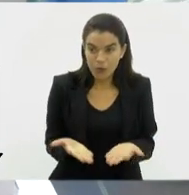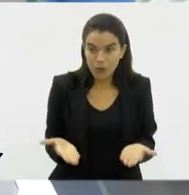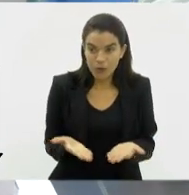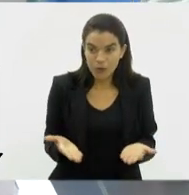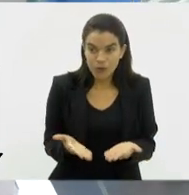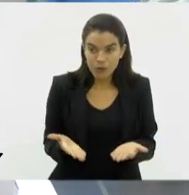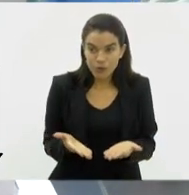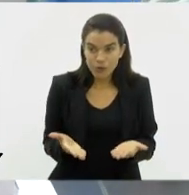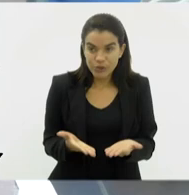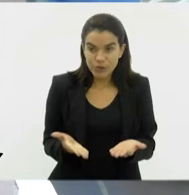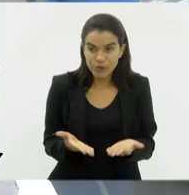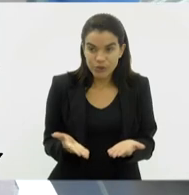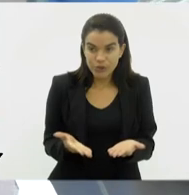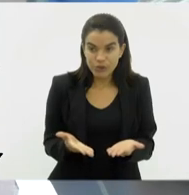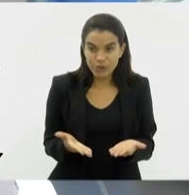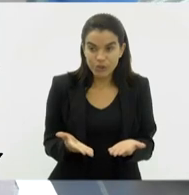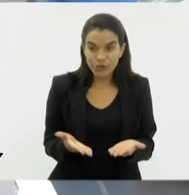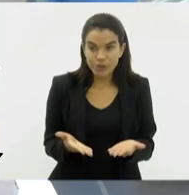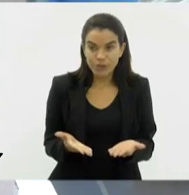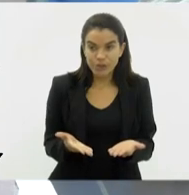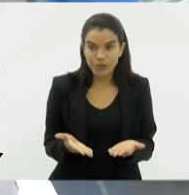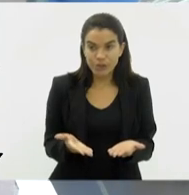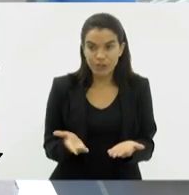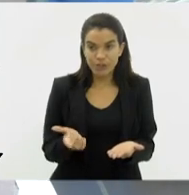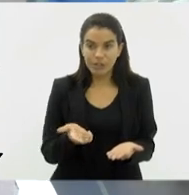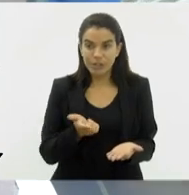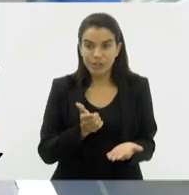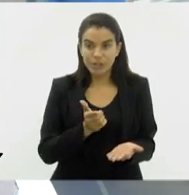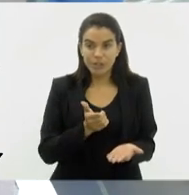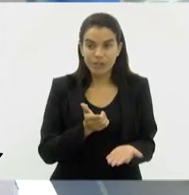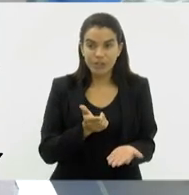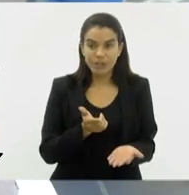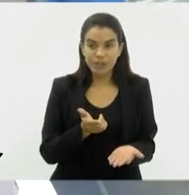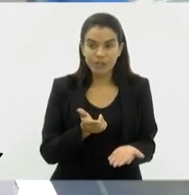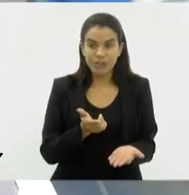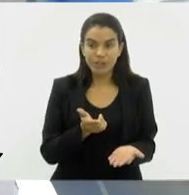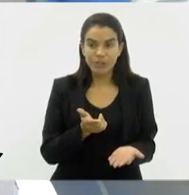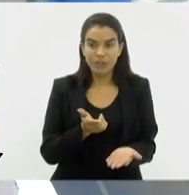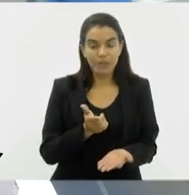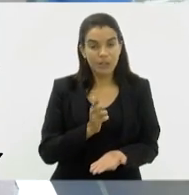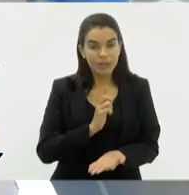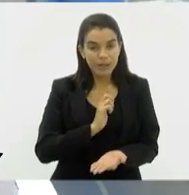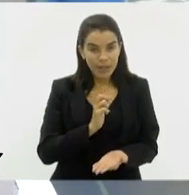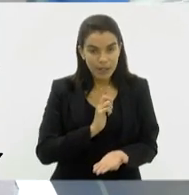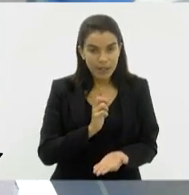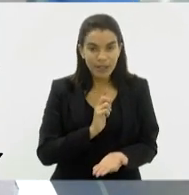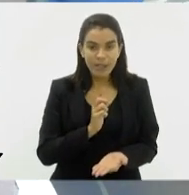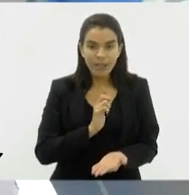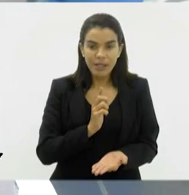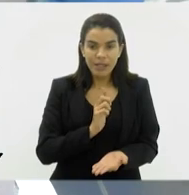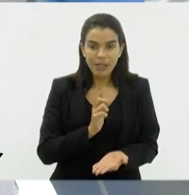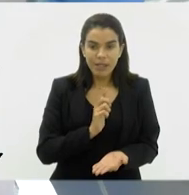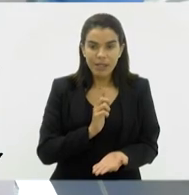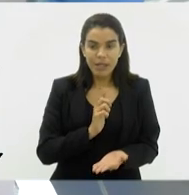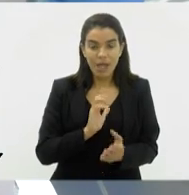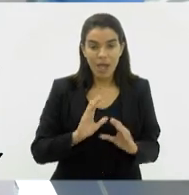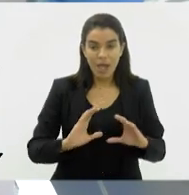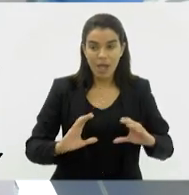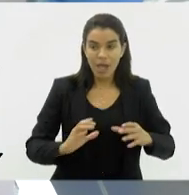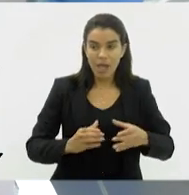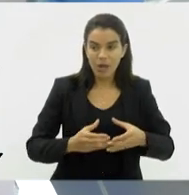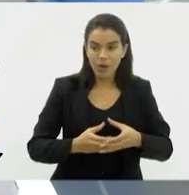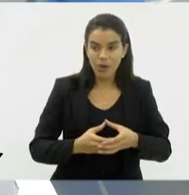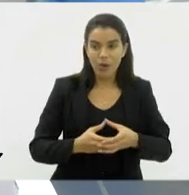tela e aqui tá eh demonstrado a comissão